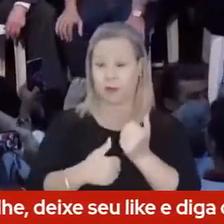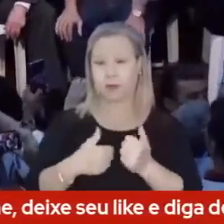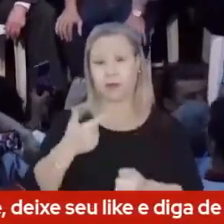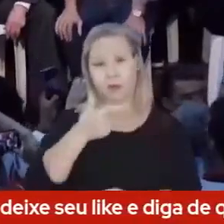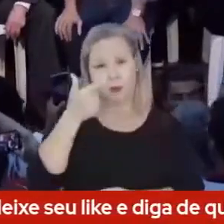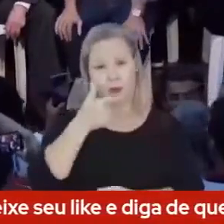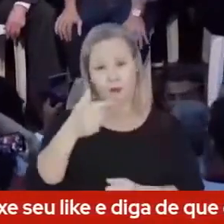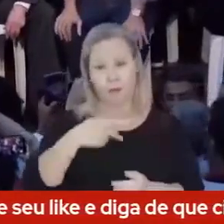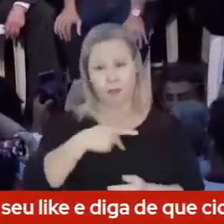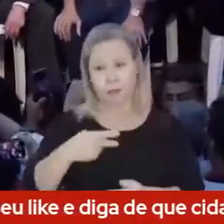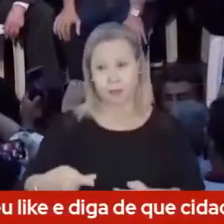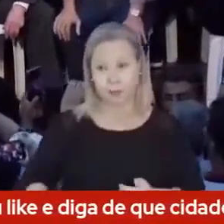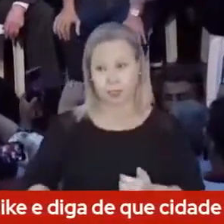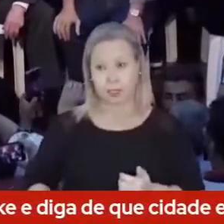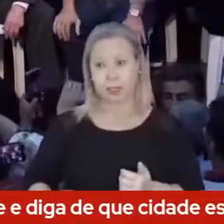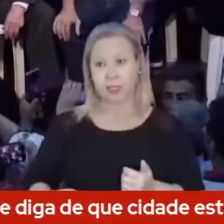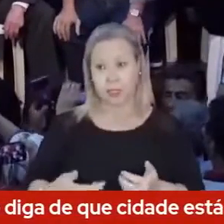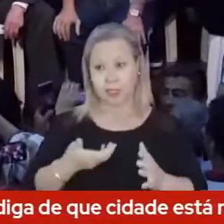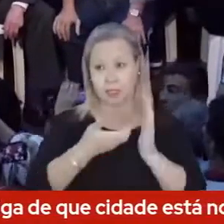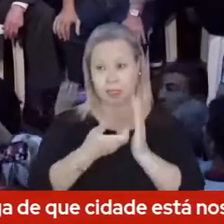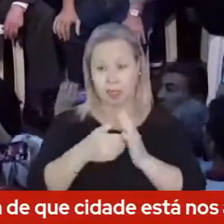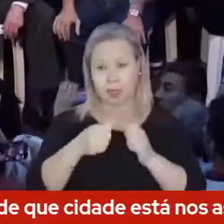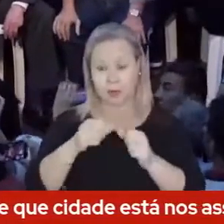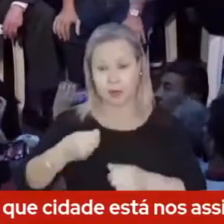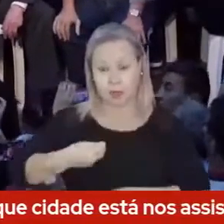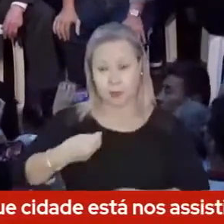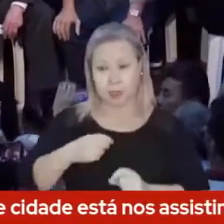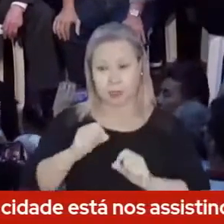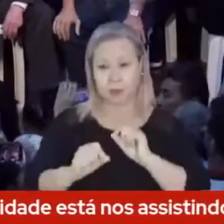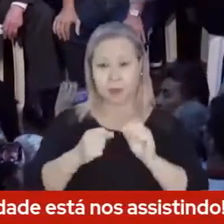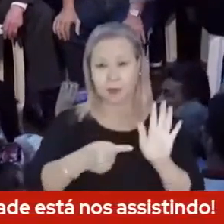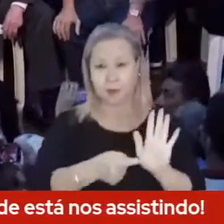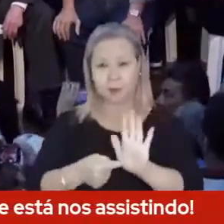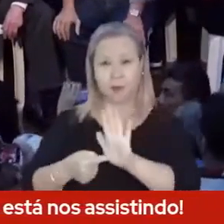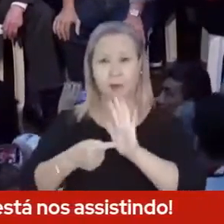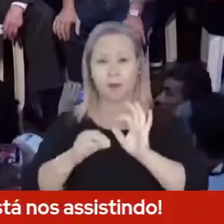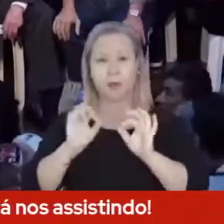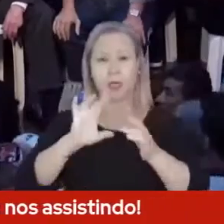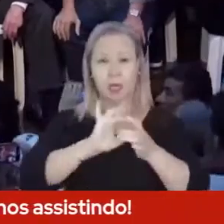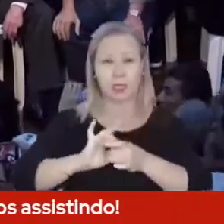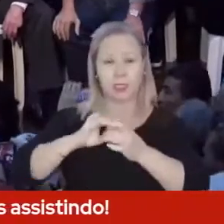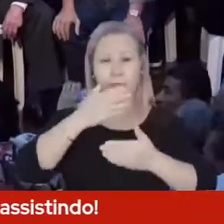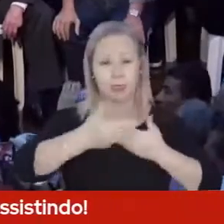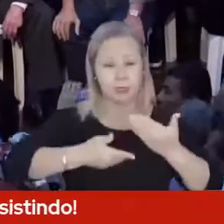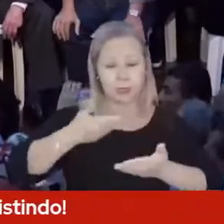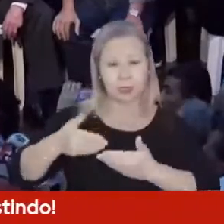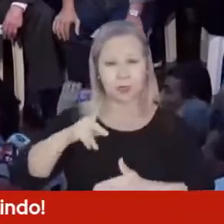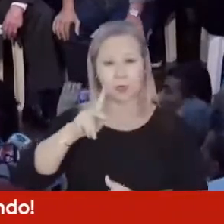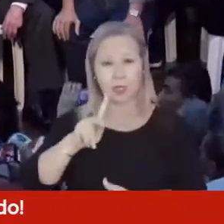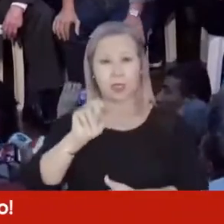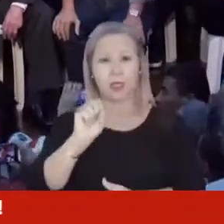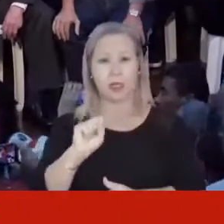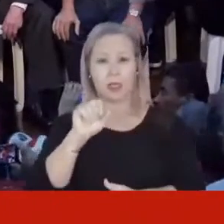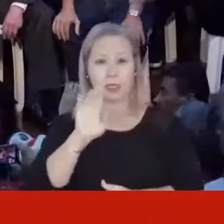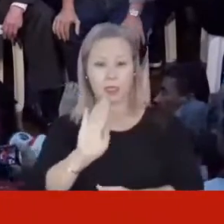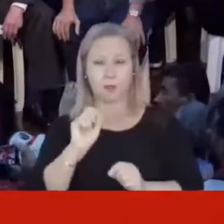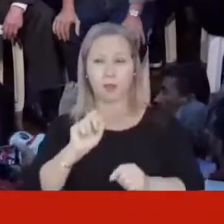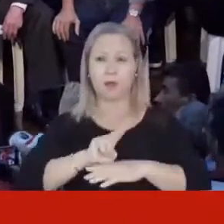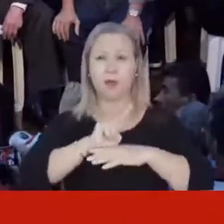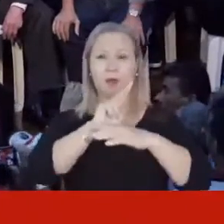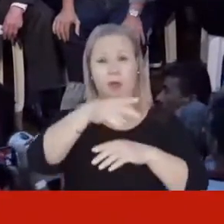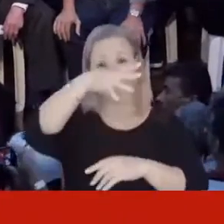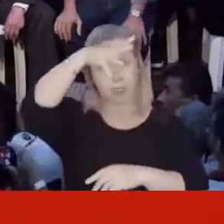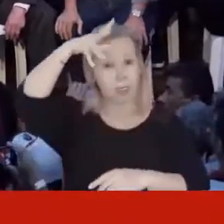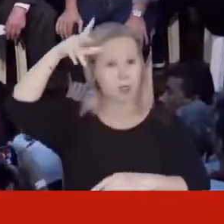que está aqui conosco para mostrar a amplitude dessa aliança. Ele é do PSD e é um grande defensor não só do Amazonas, mas do povo